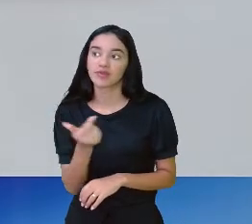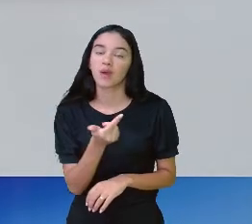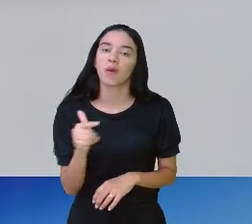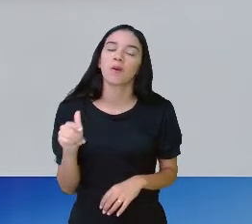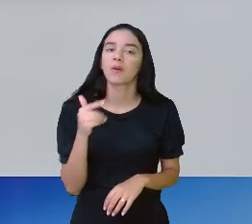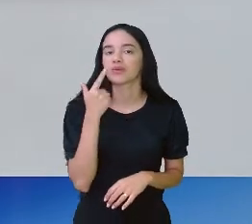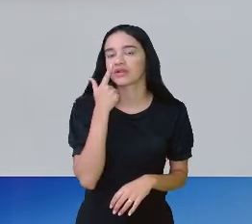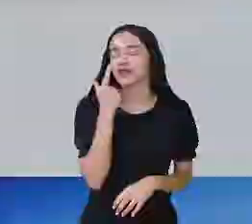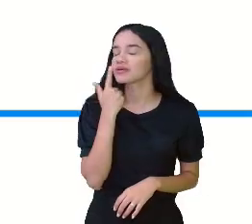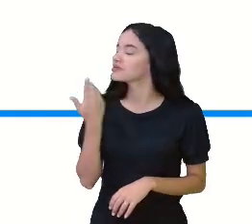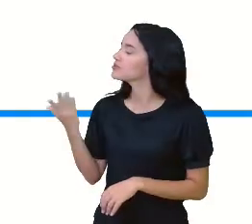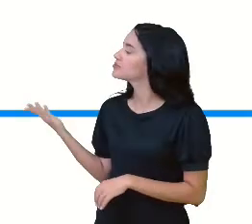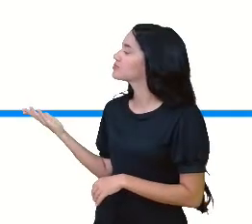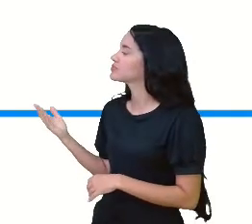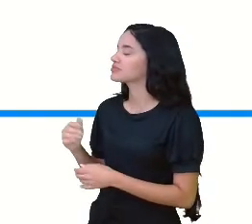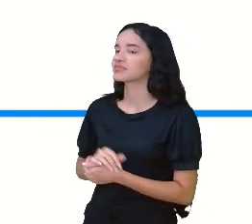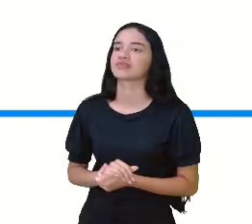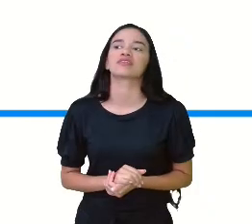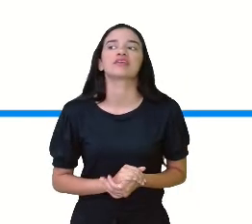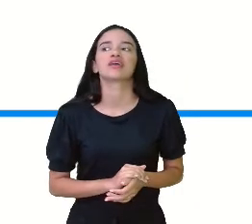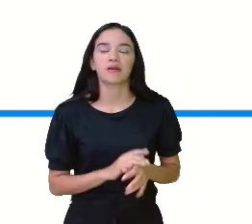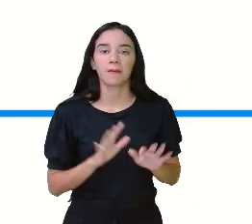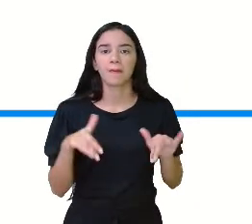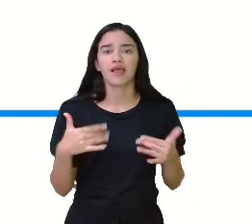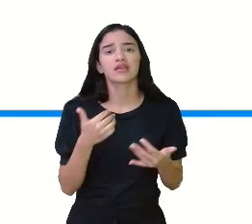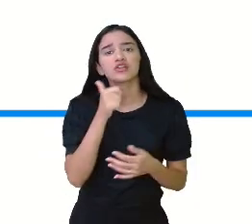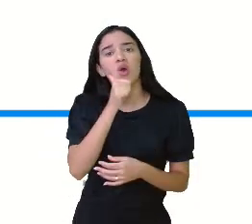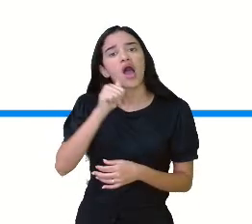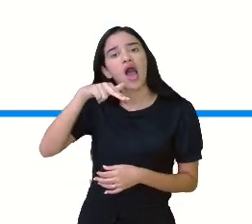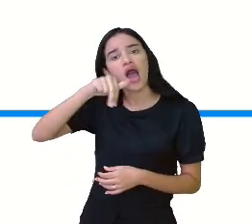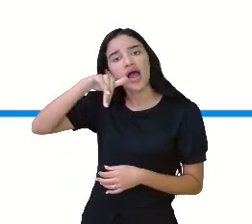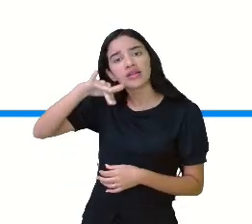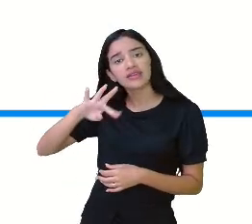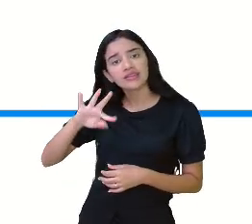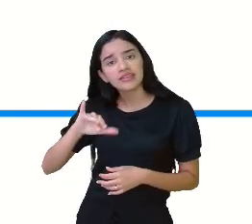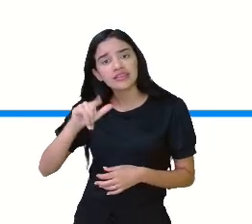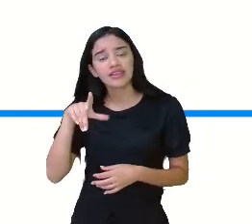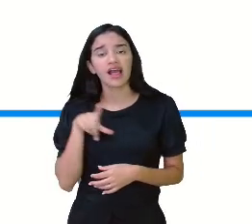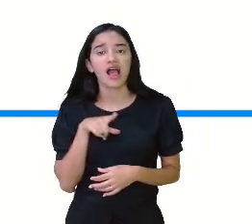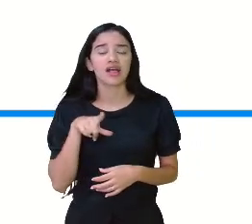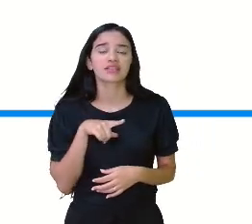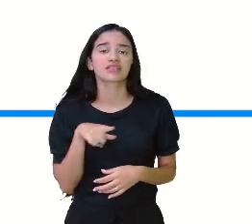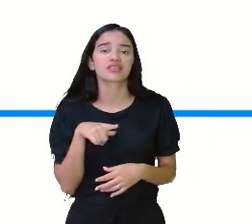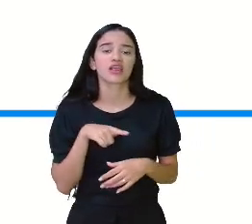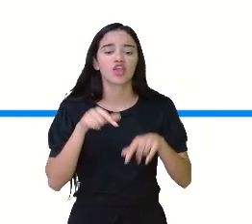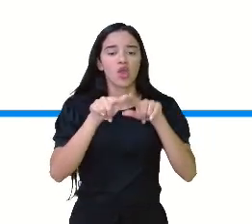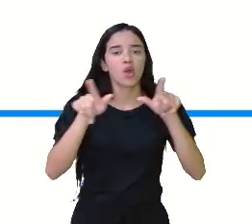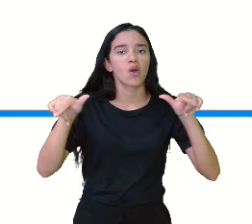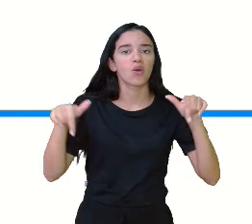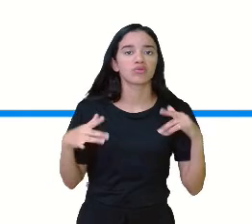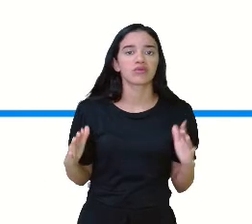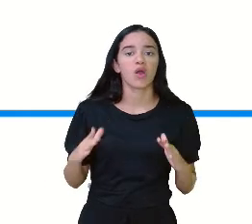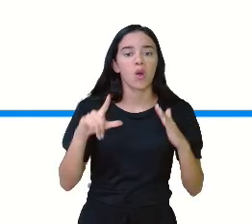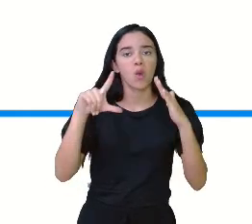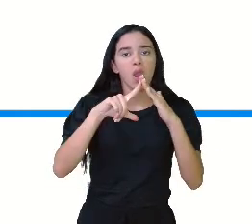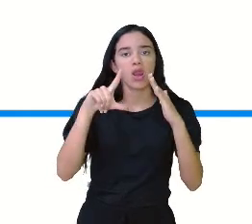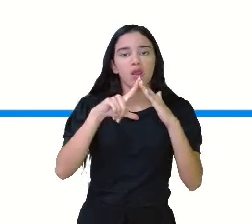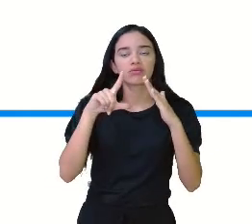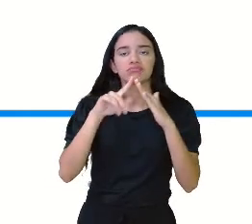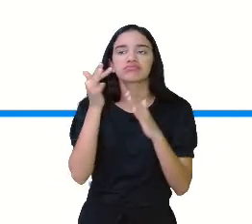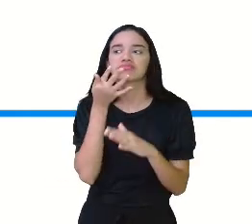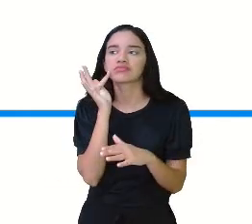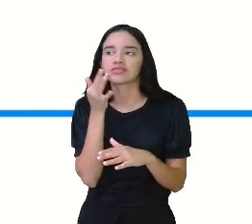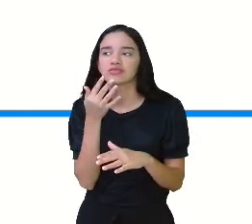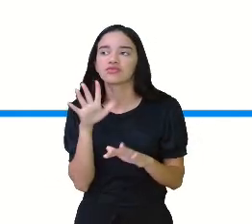Outra aí, eu quero ver vocês no chat. Anitta tem uma quitanda e contou o dinheiro no